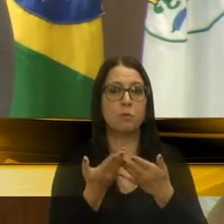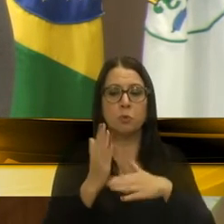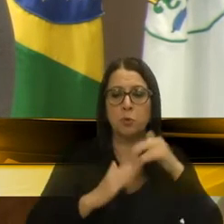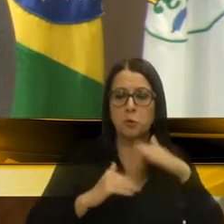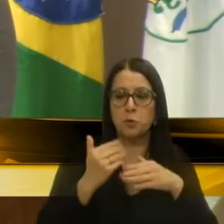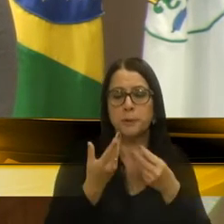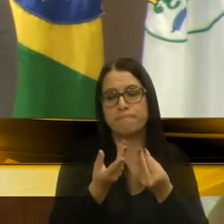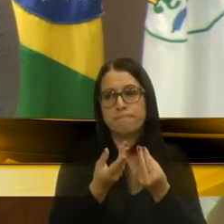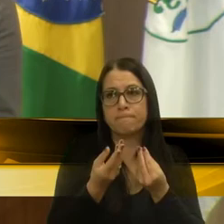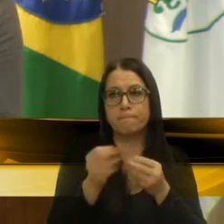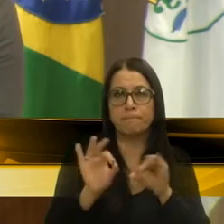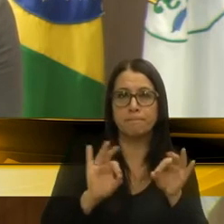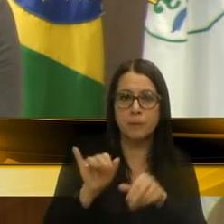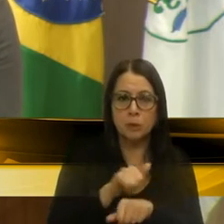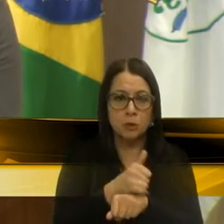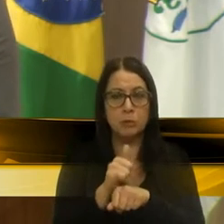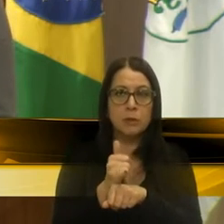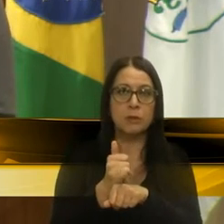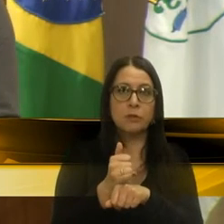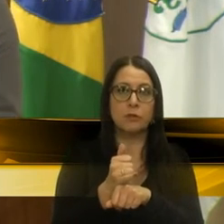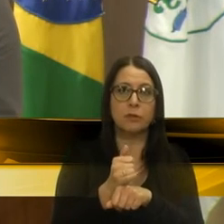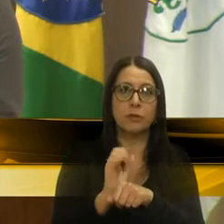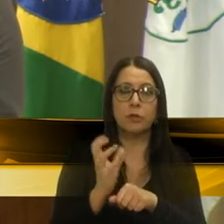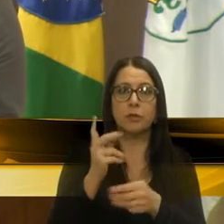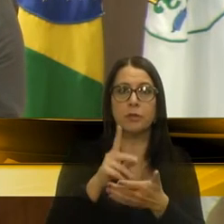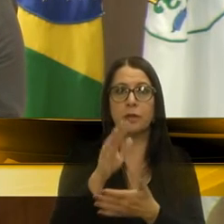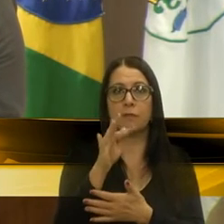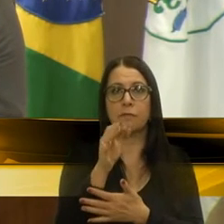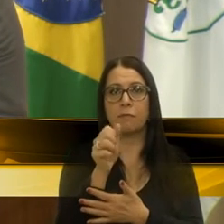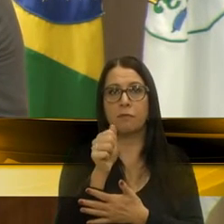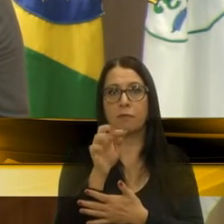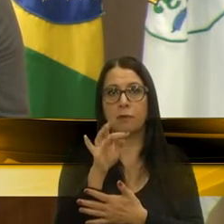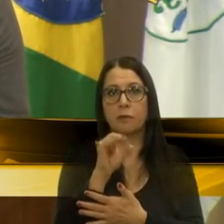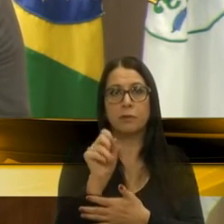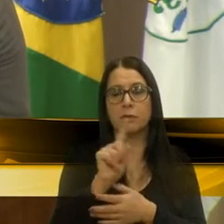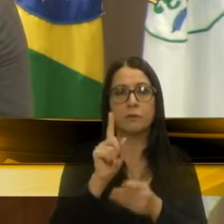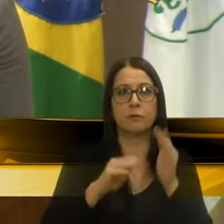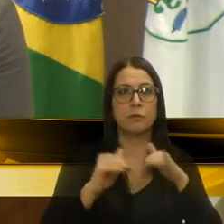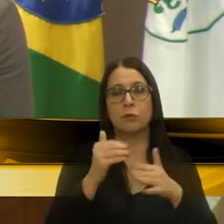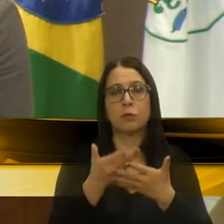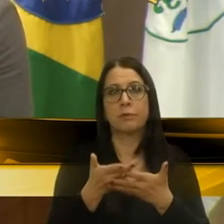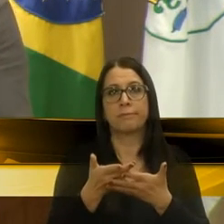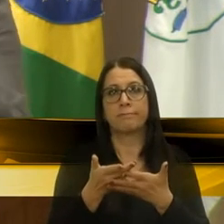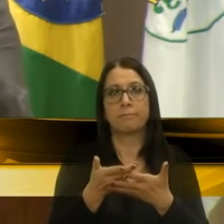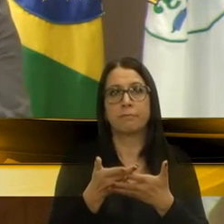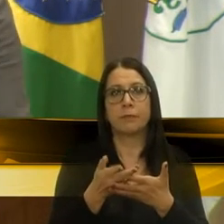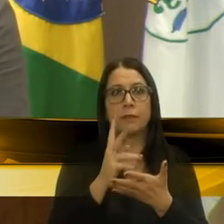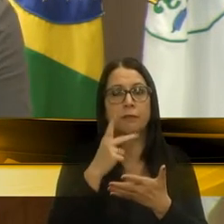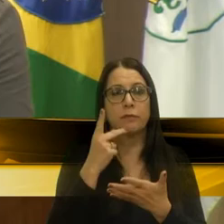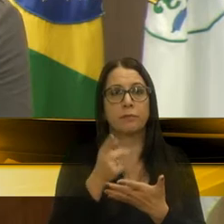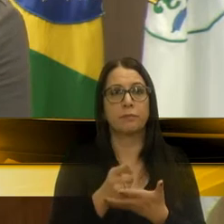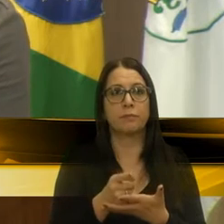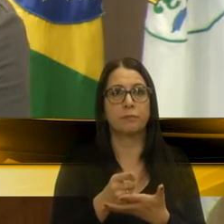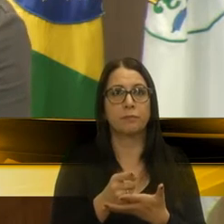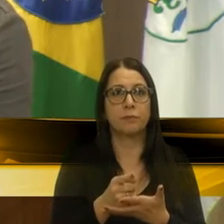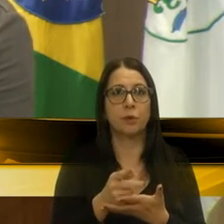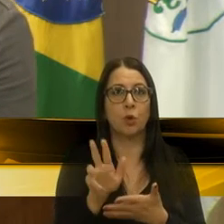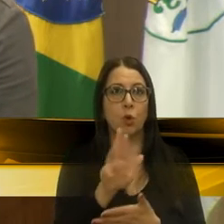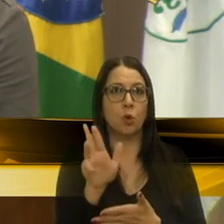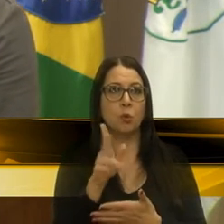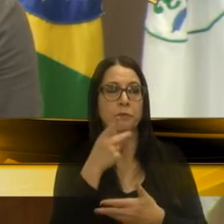construir fatos, que, na verdade, nem fatos não foram construídos, né, mas a gente dizia que o Lula foi